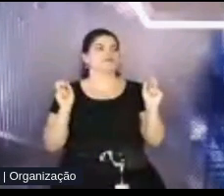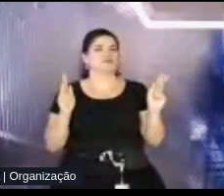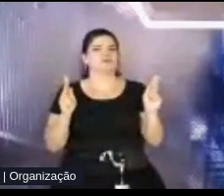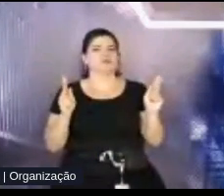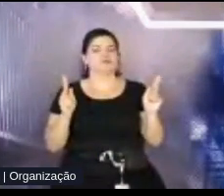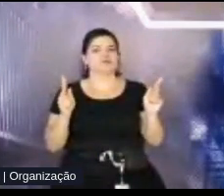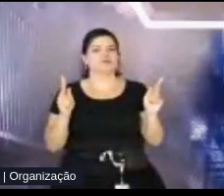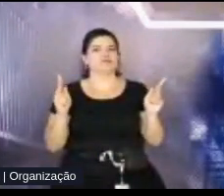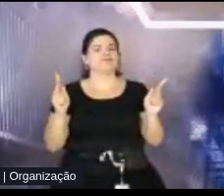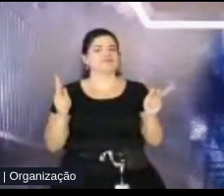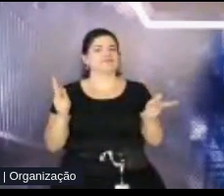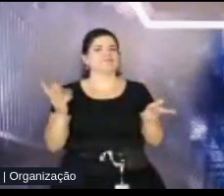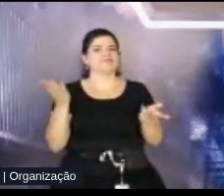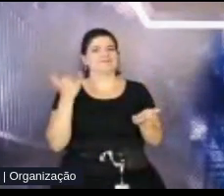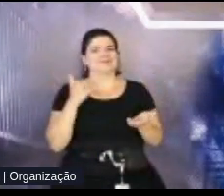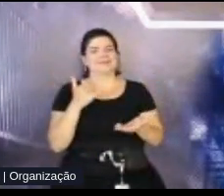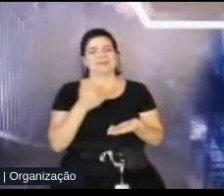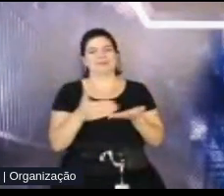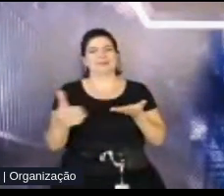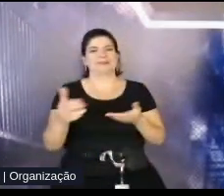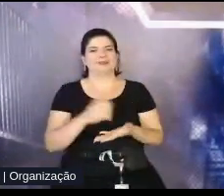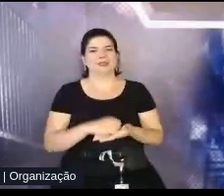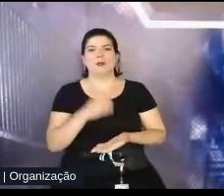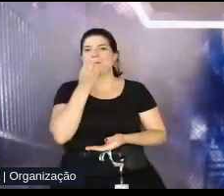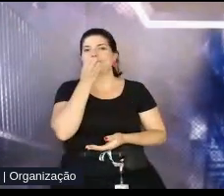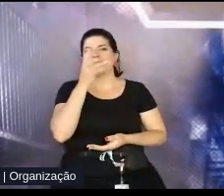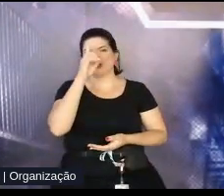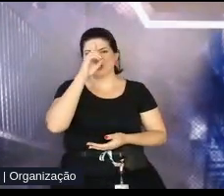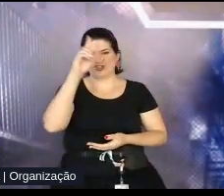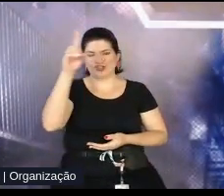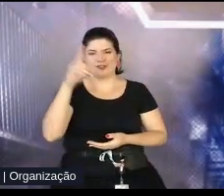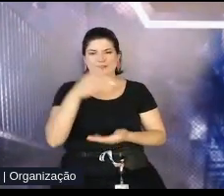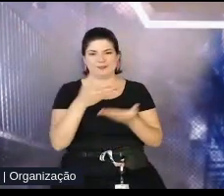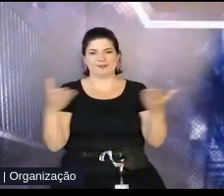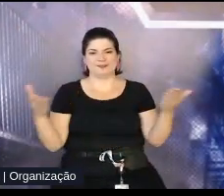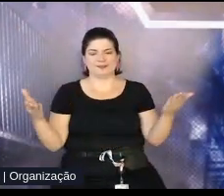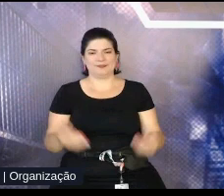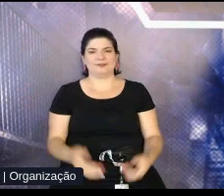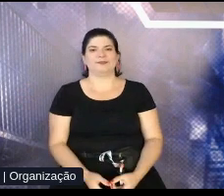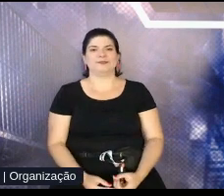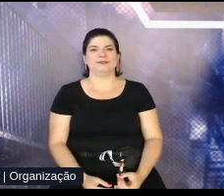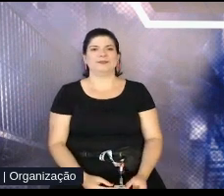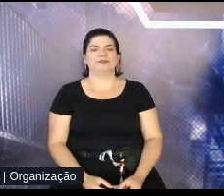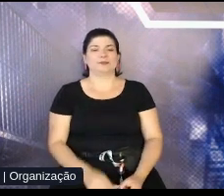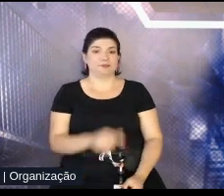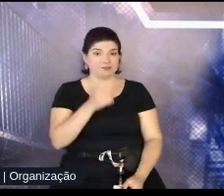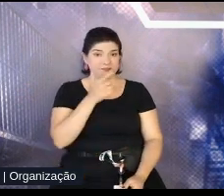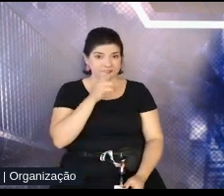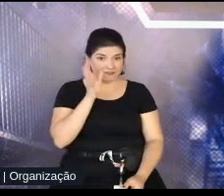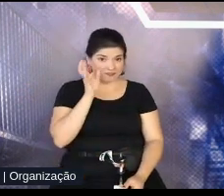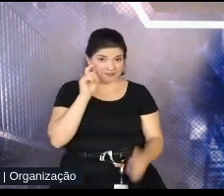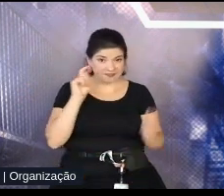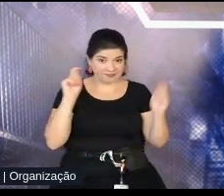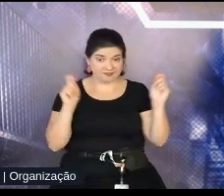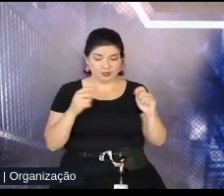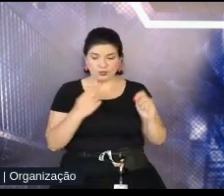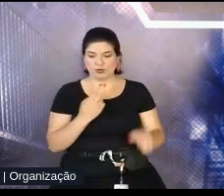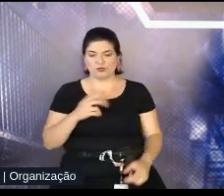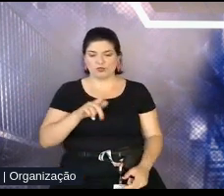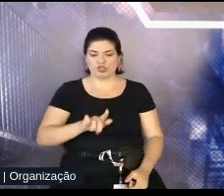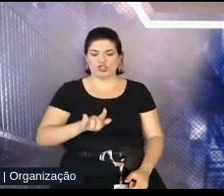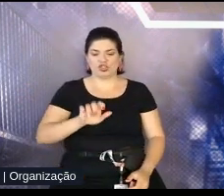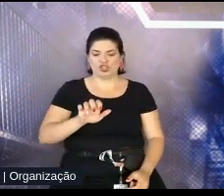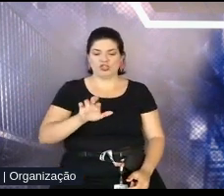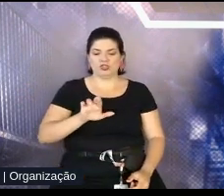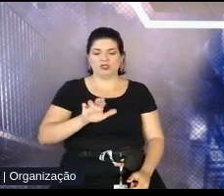Vamos embora. Bom dia, boa tarde, pessoal. Como o pessoal comentou aí, estava ouvindo, né? Me chamo Geraldo Gomes.